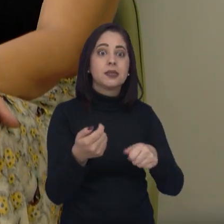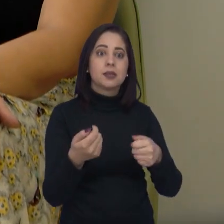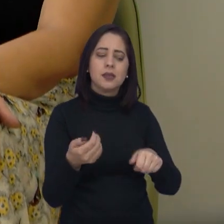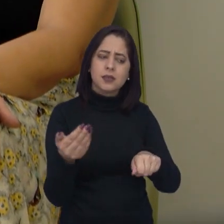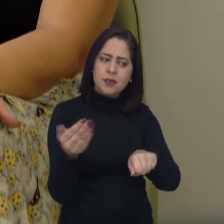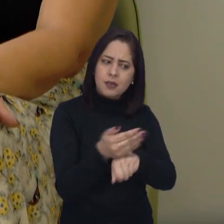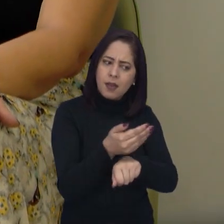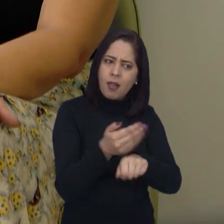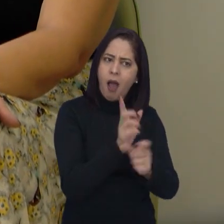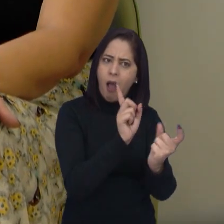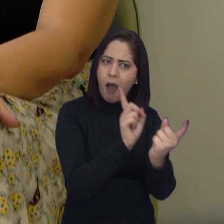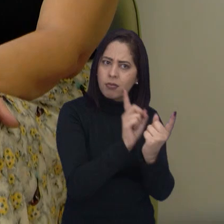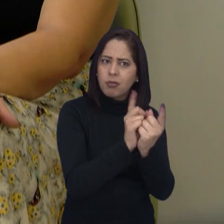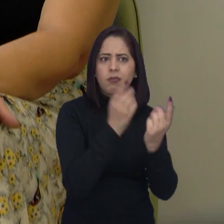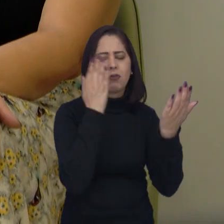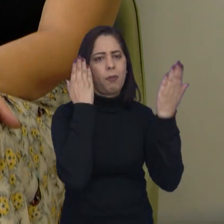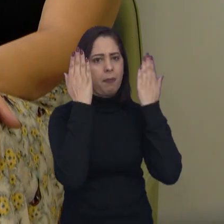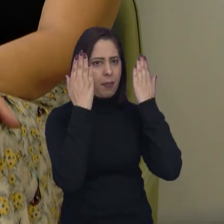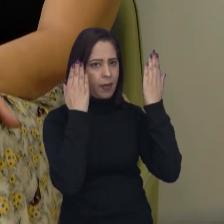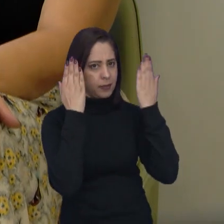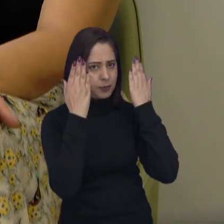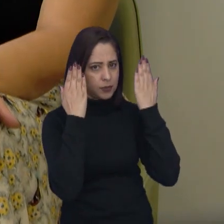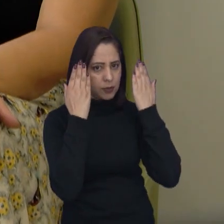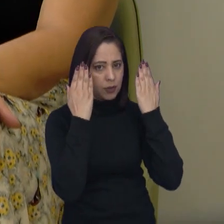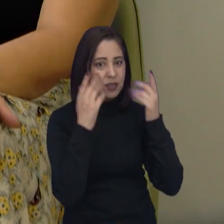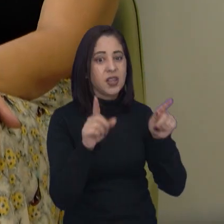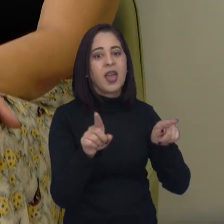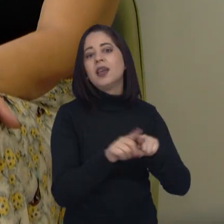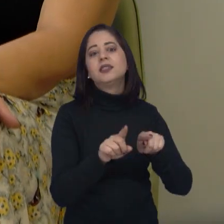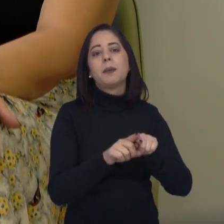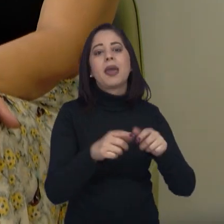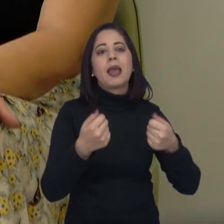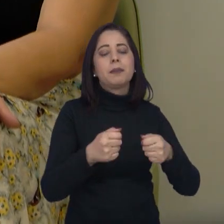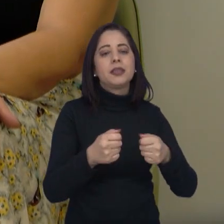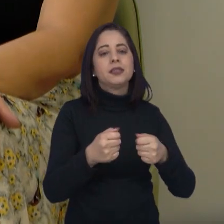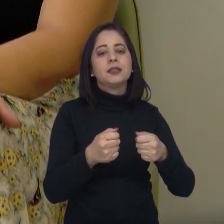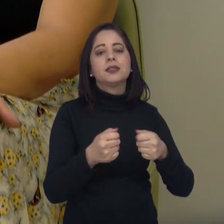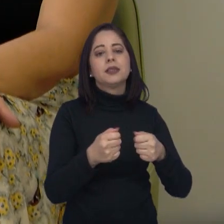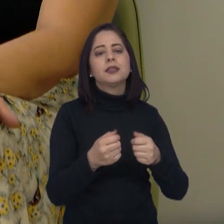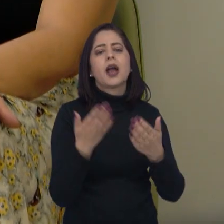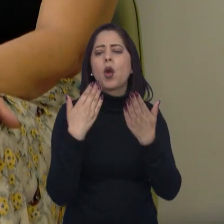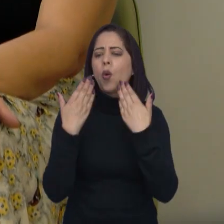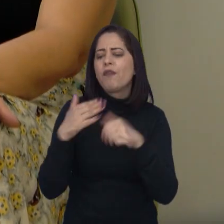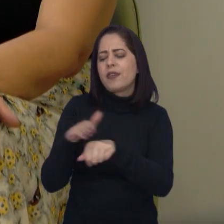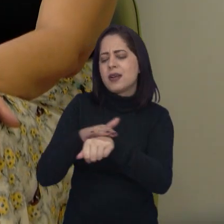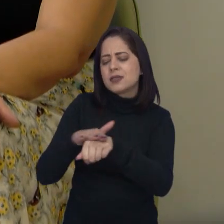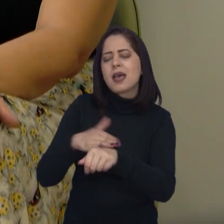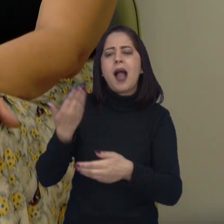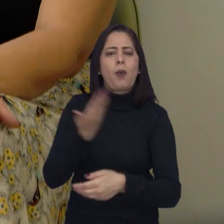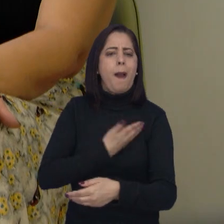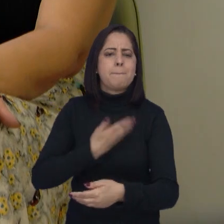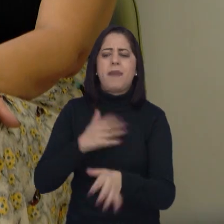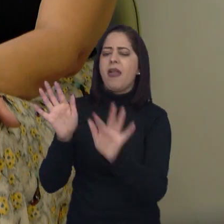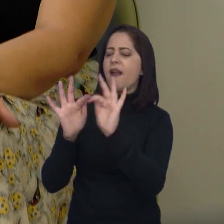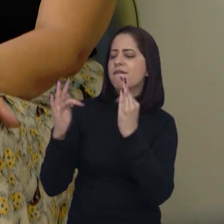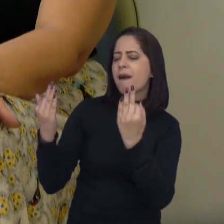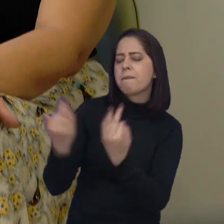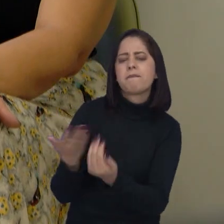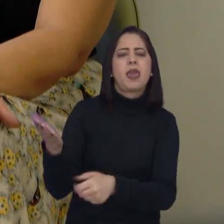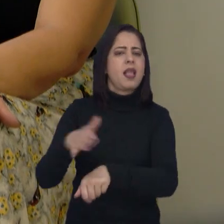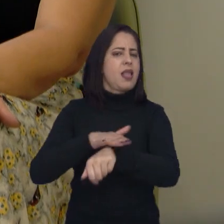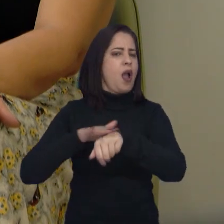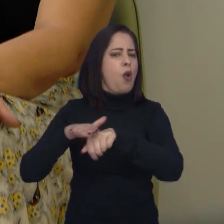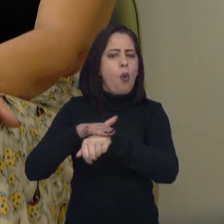esse atendimento psicológico, né? E se aproximar mais da sua rede de apoio, então conversar com os amigos, com os familiares, né?